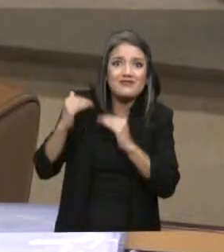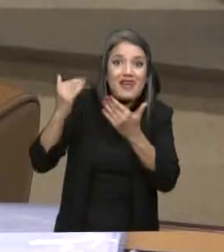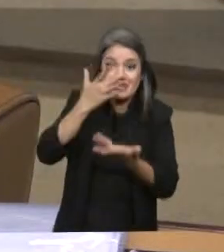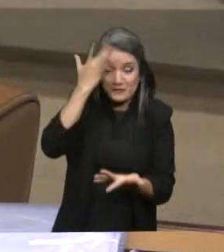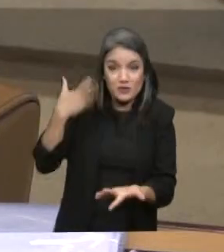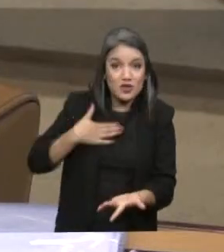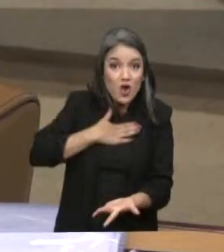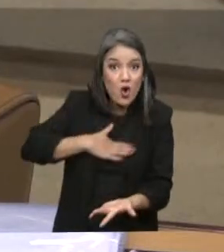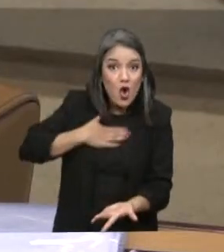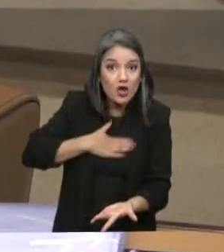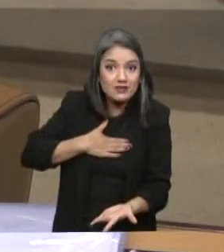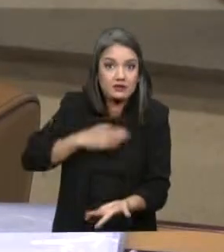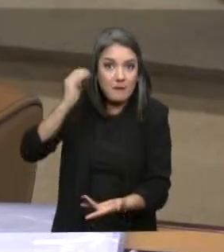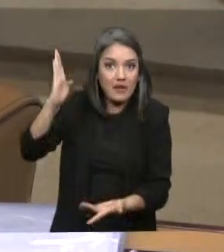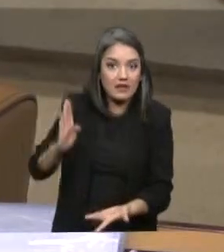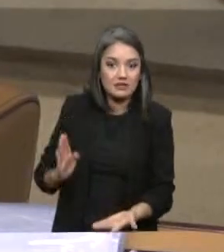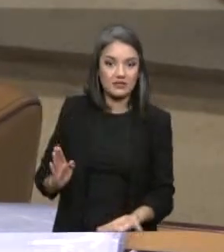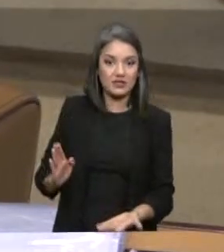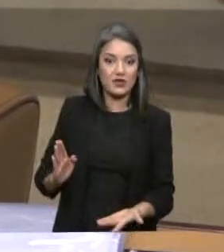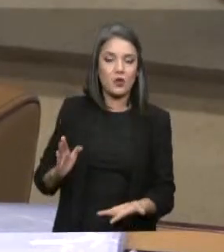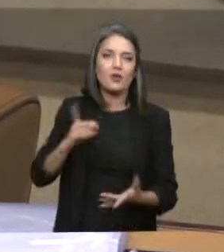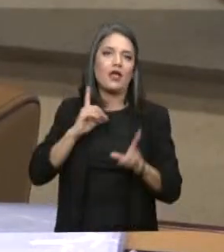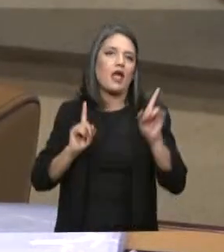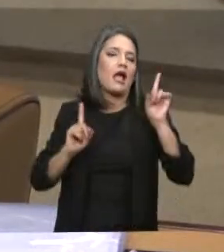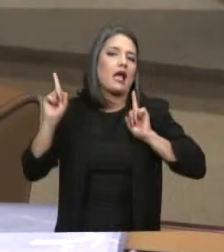ouvidos nos atos antes